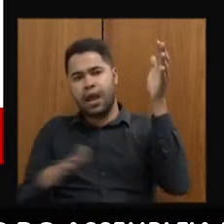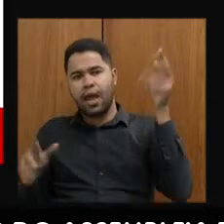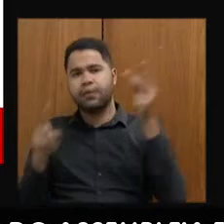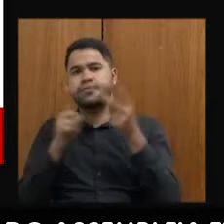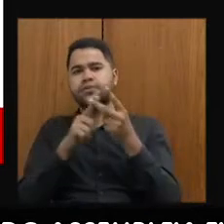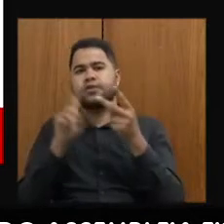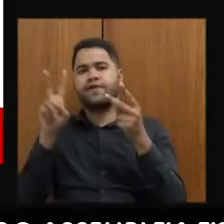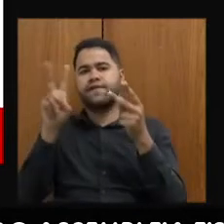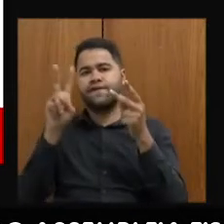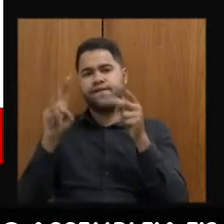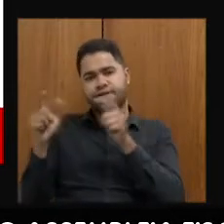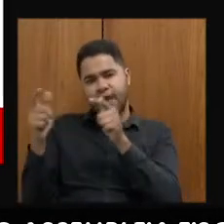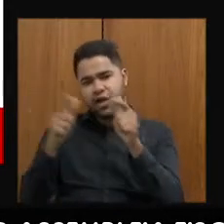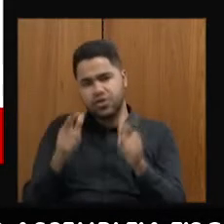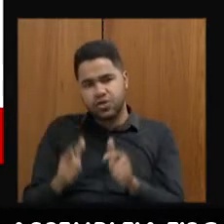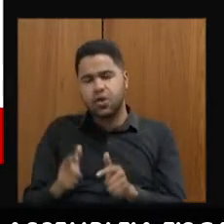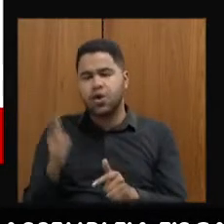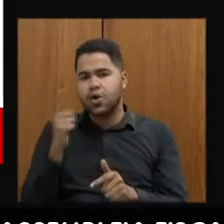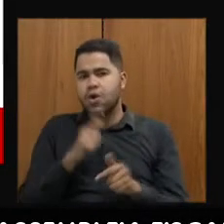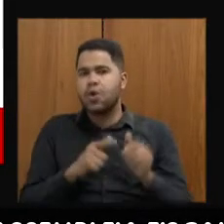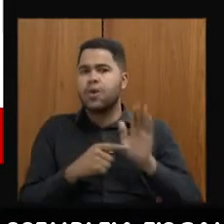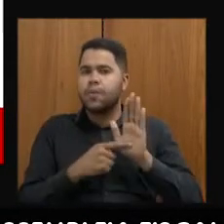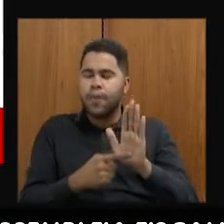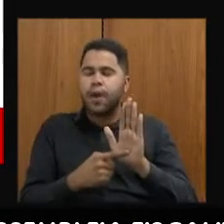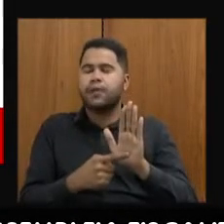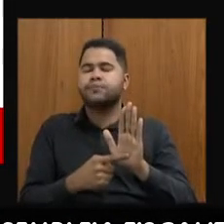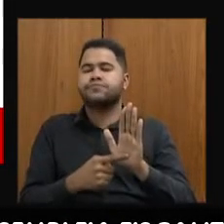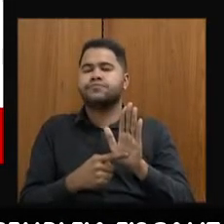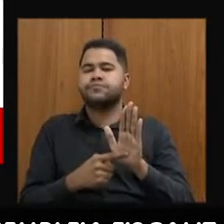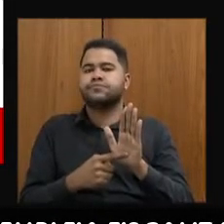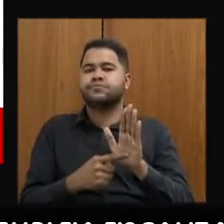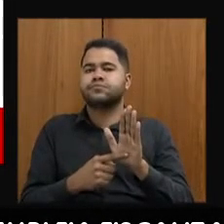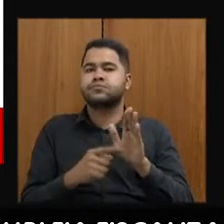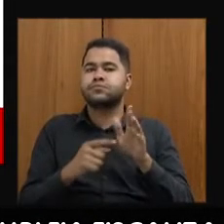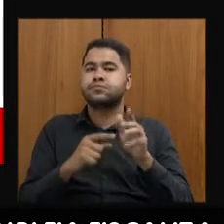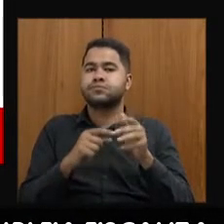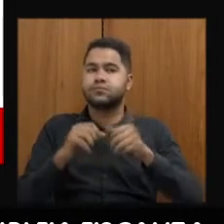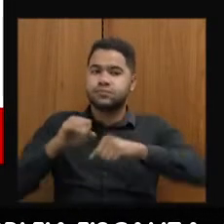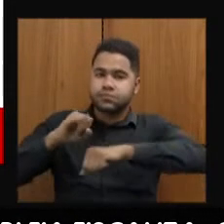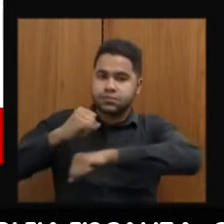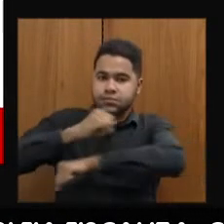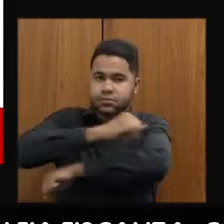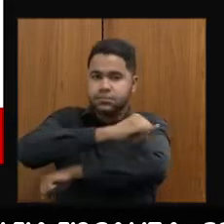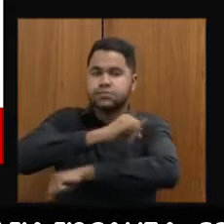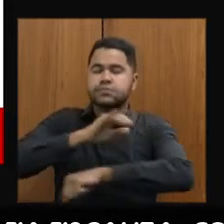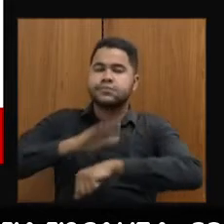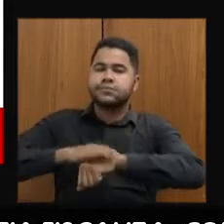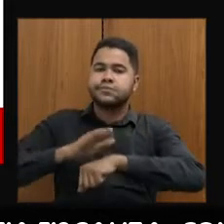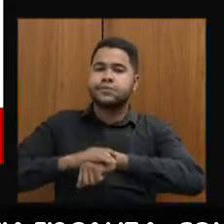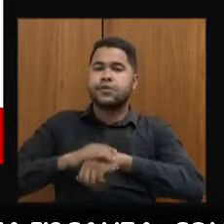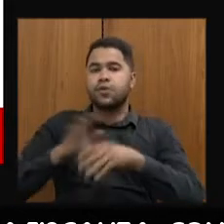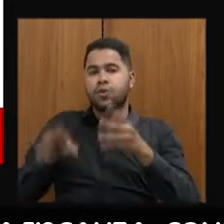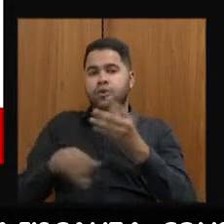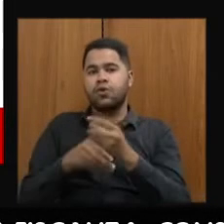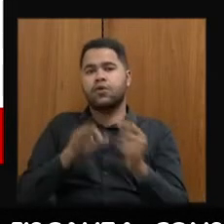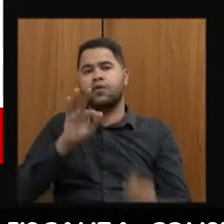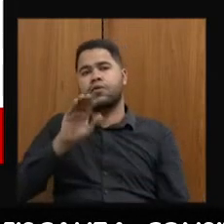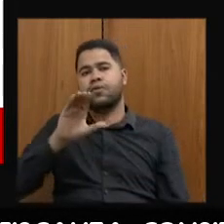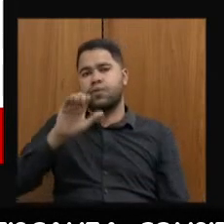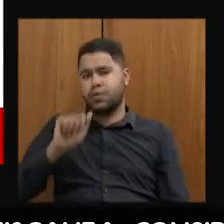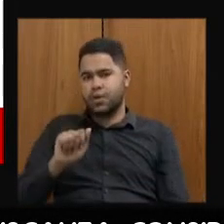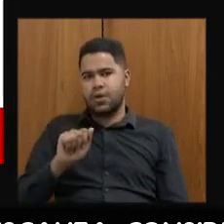estava e que a gente conseguiu convencer o ministério de um textura a incluir na renovação da deve-se A então